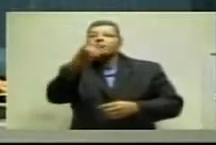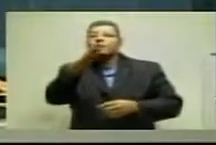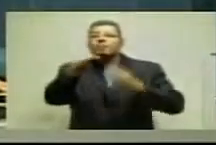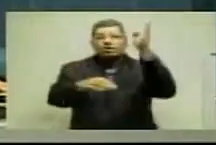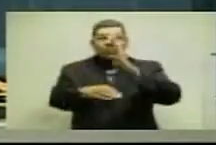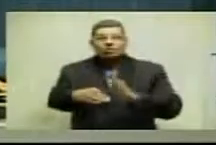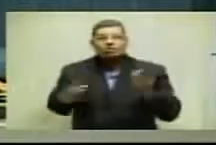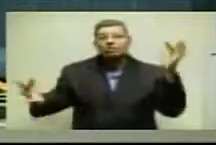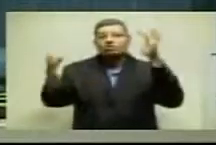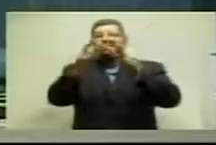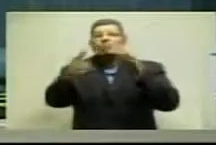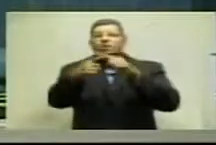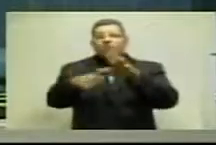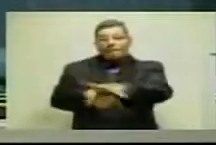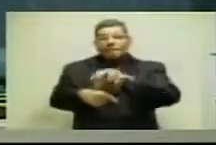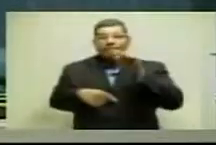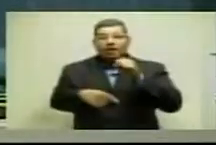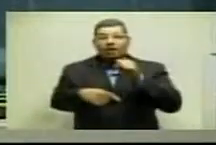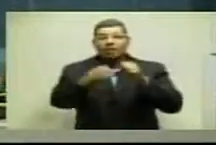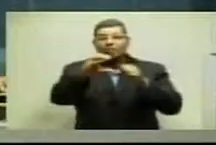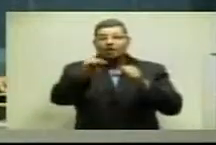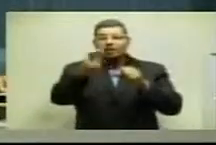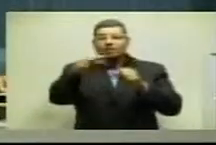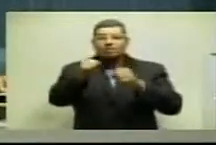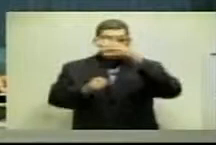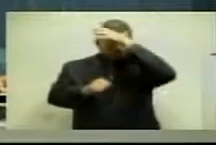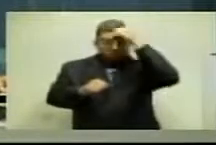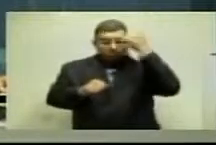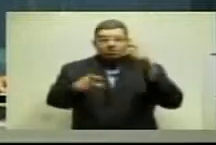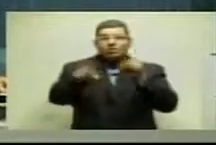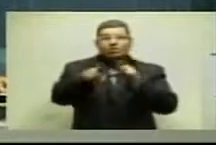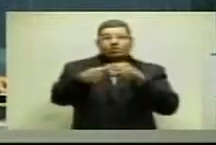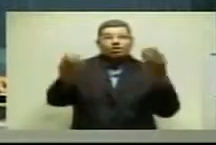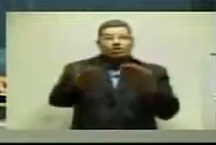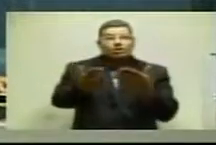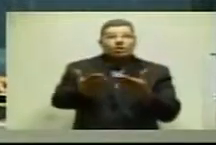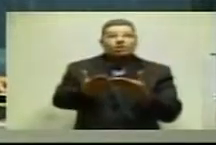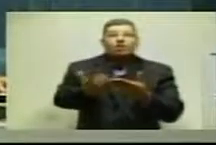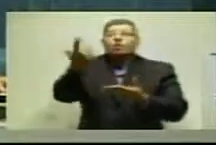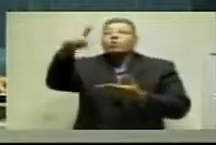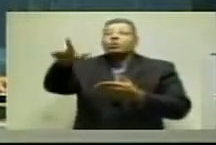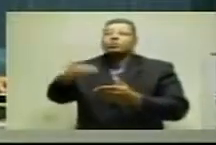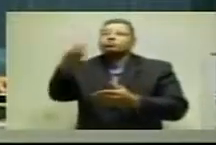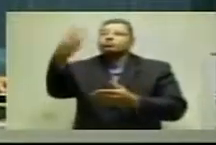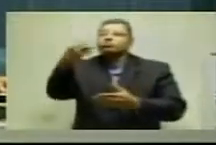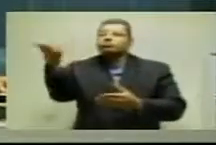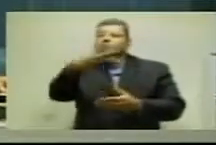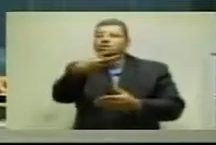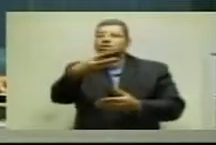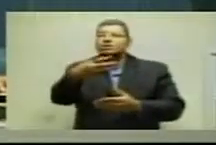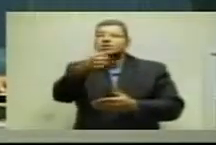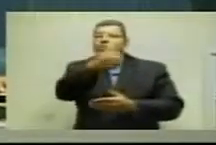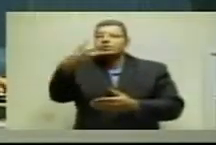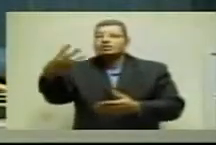país, principalmente puxado pela capital Manaus. E, portanto, outros 13